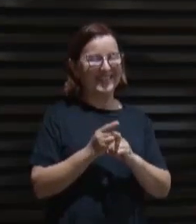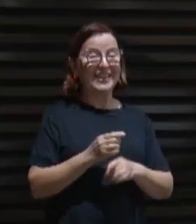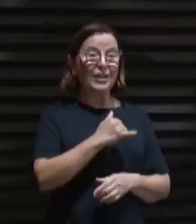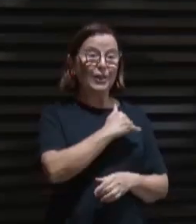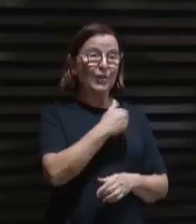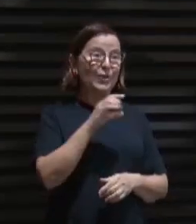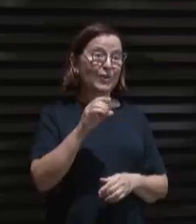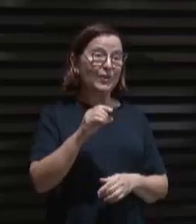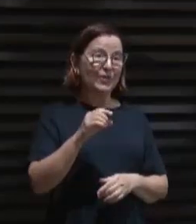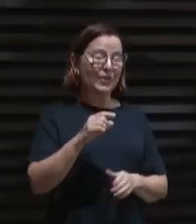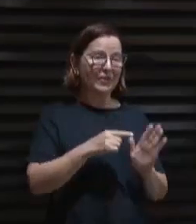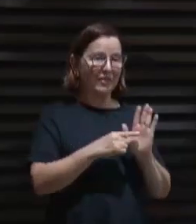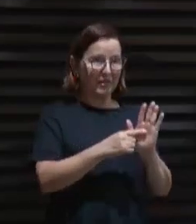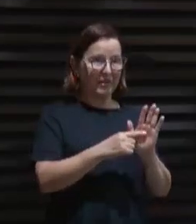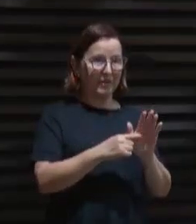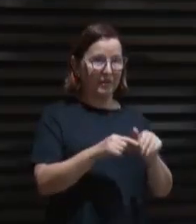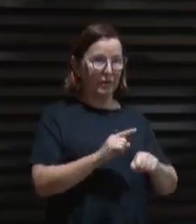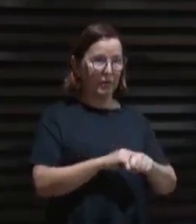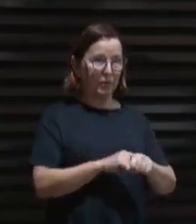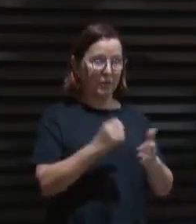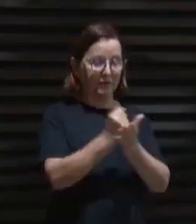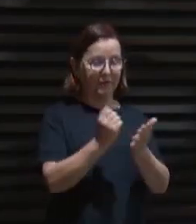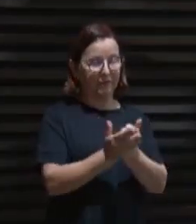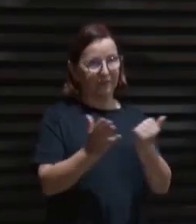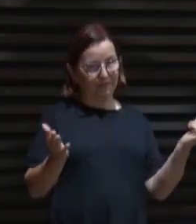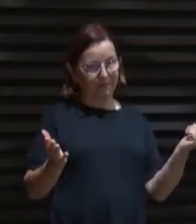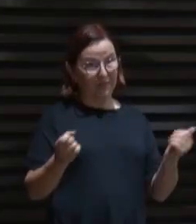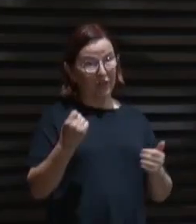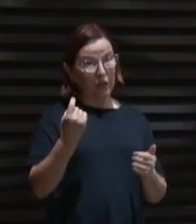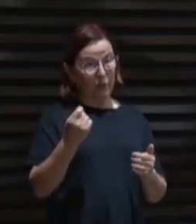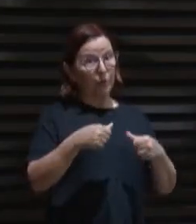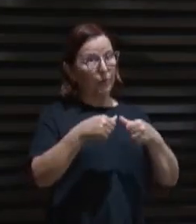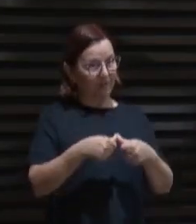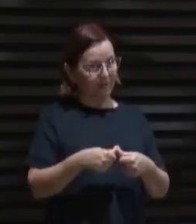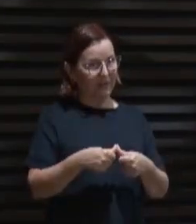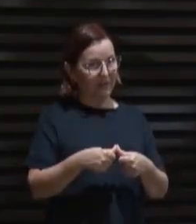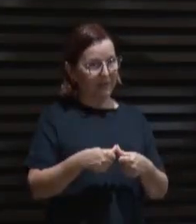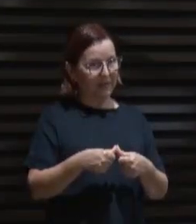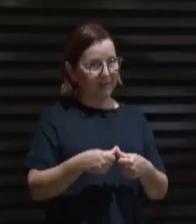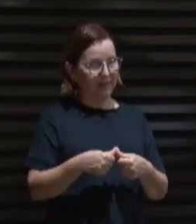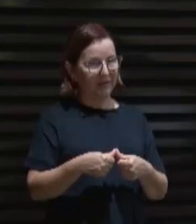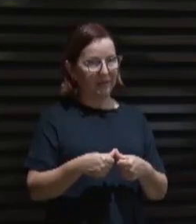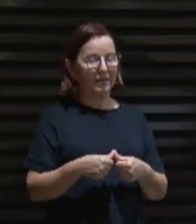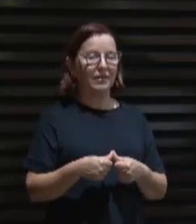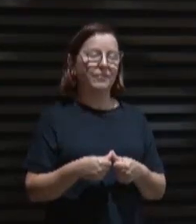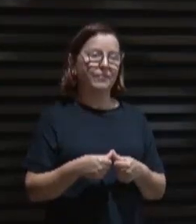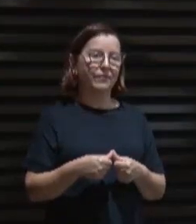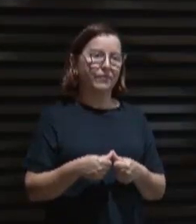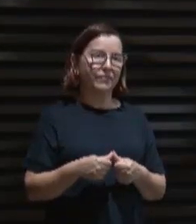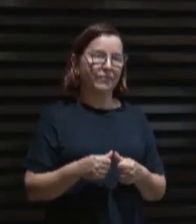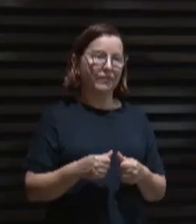aparece na hora da cruz. E é o único que fica na hora da cruz, depois do julgamento.